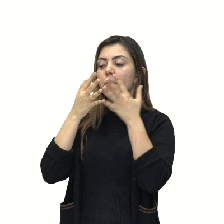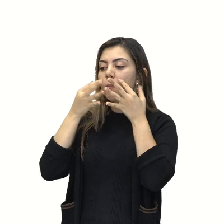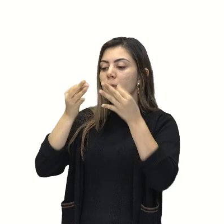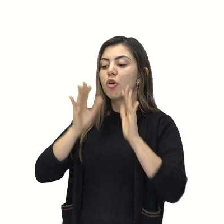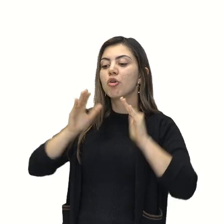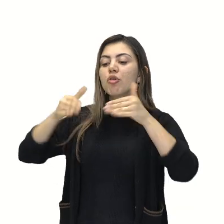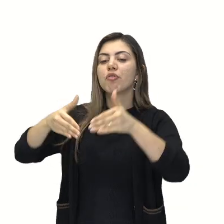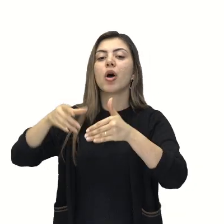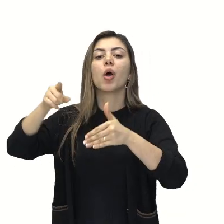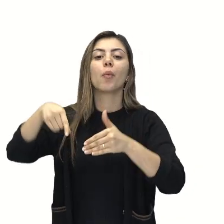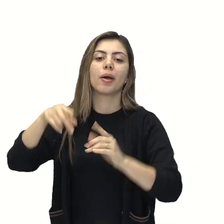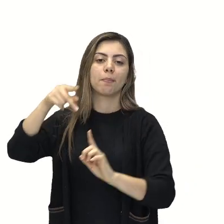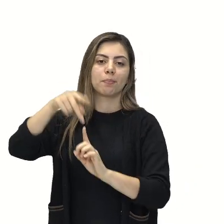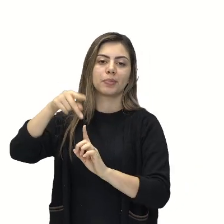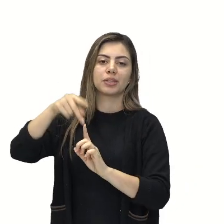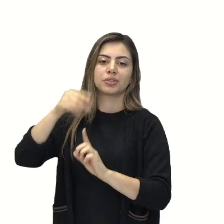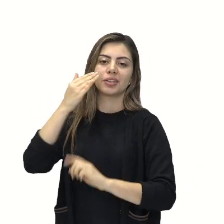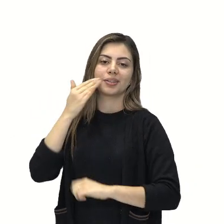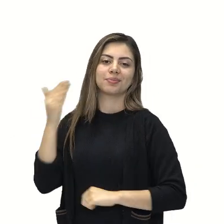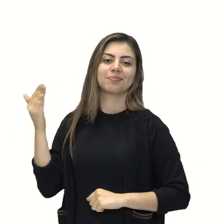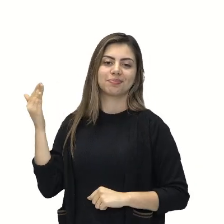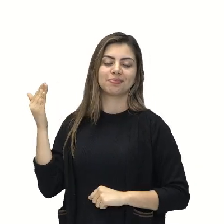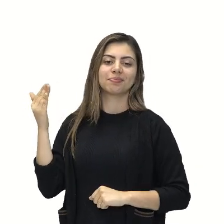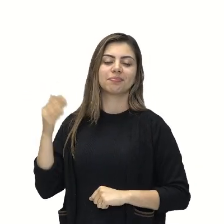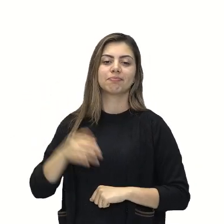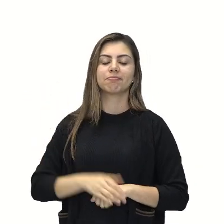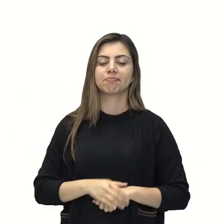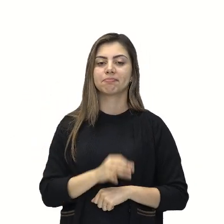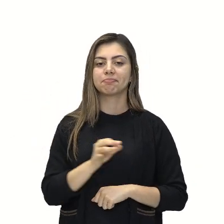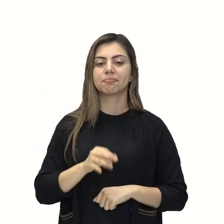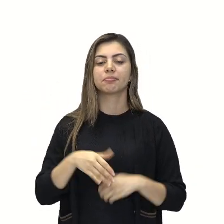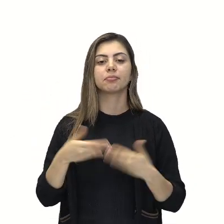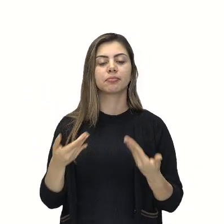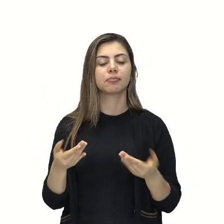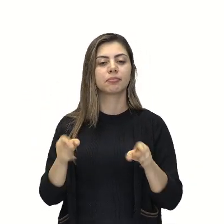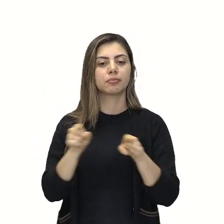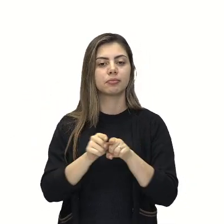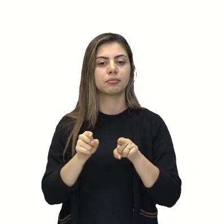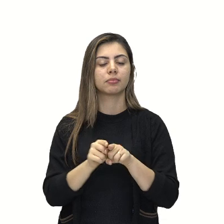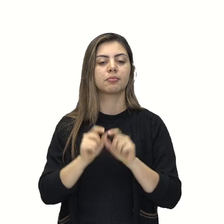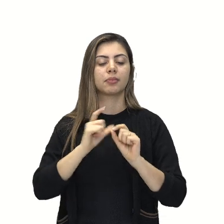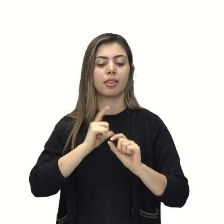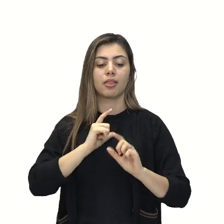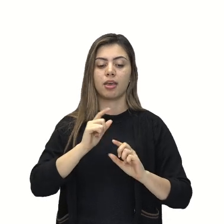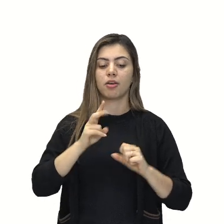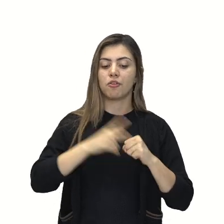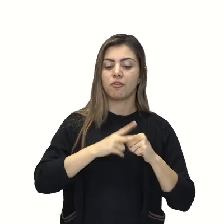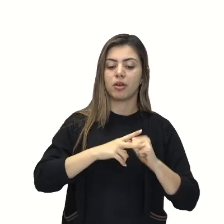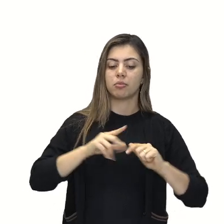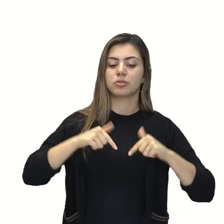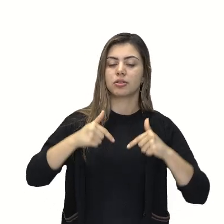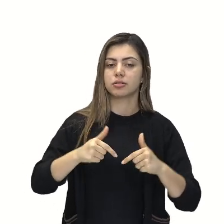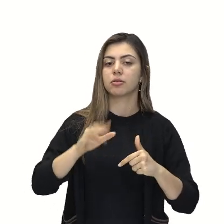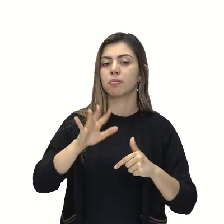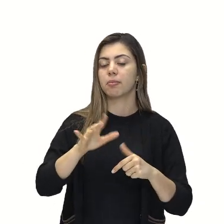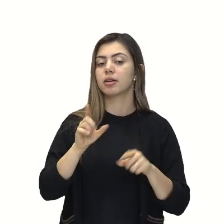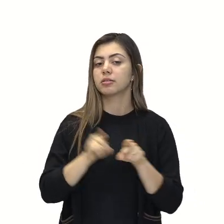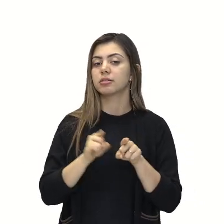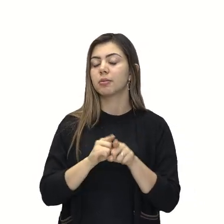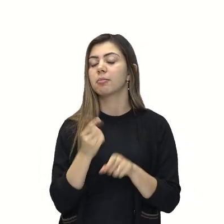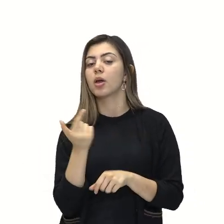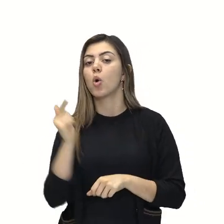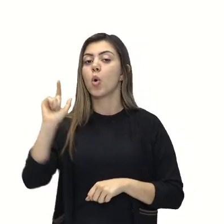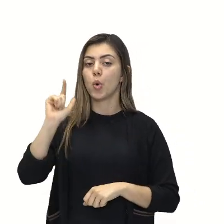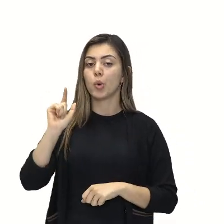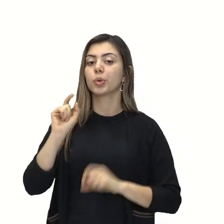no predicado, tá? Perfeito. Além da ação, nós também temos